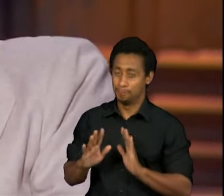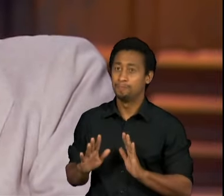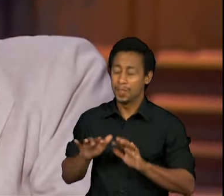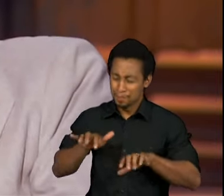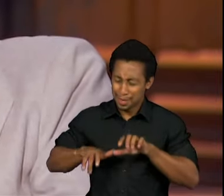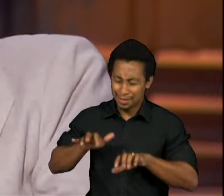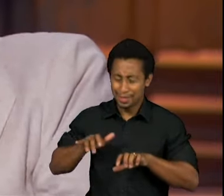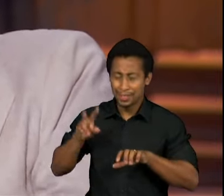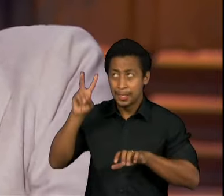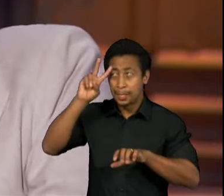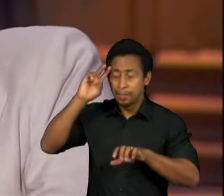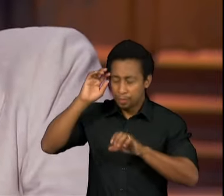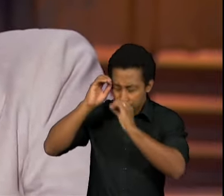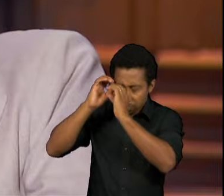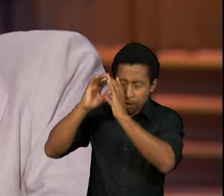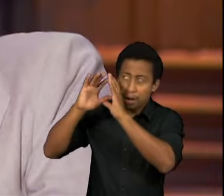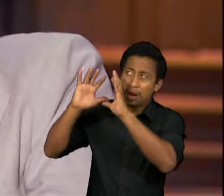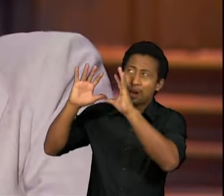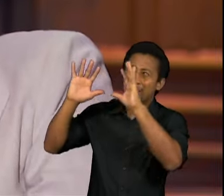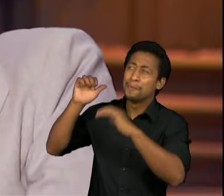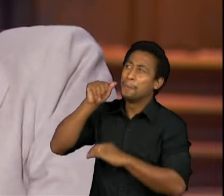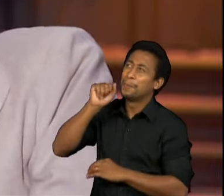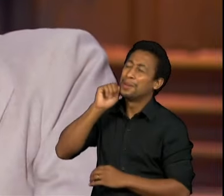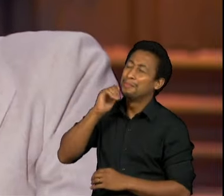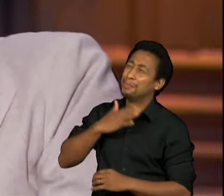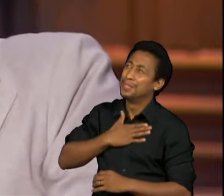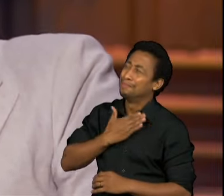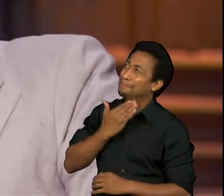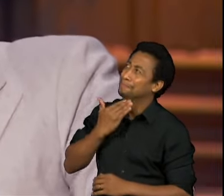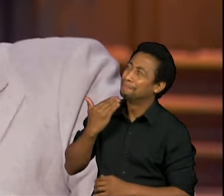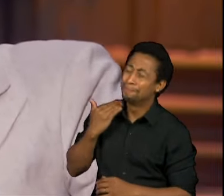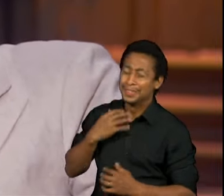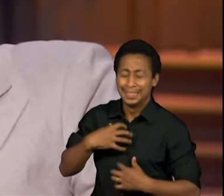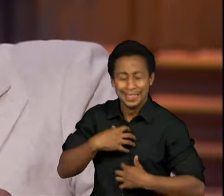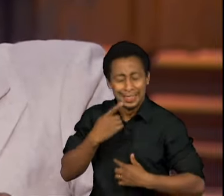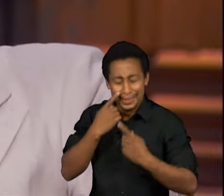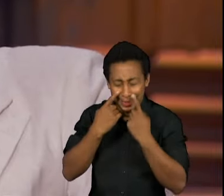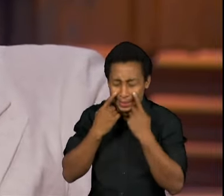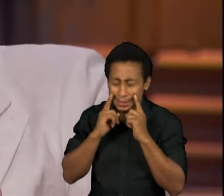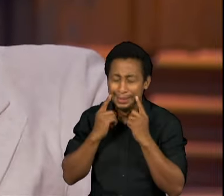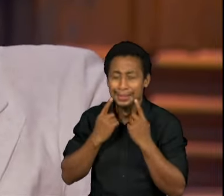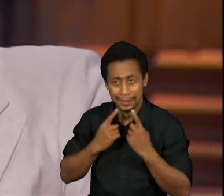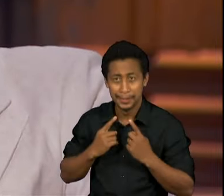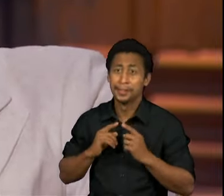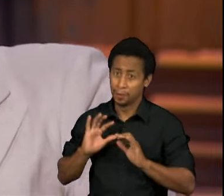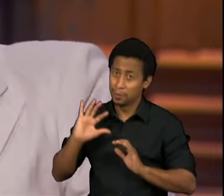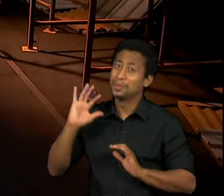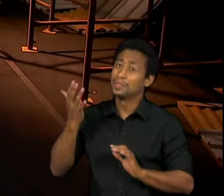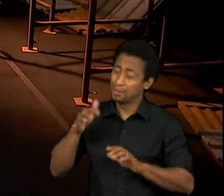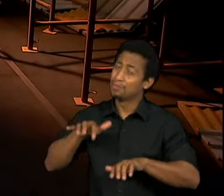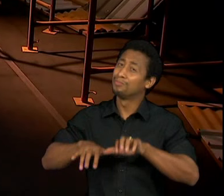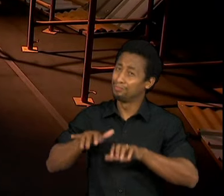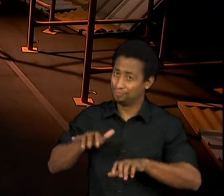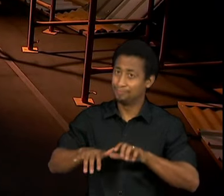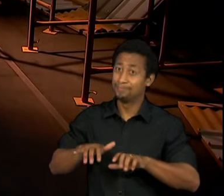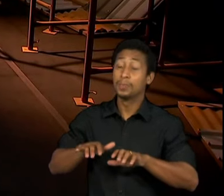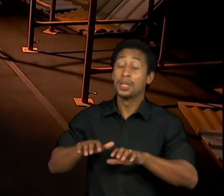chorei muito escrevendo isso mesmo doloroso de escrever mas ao mesmo tempo quando eu terminei parece que